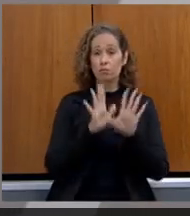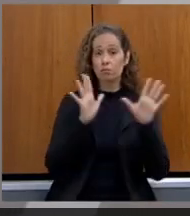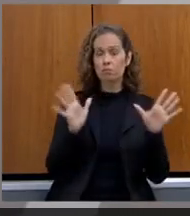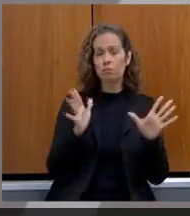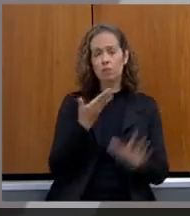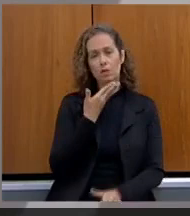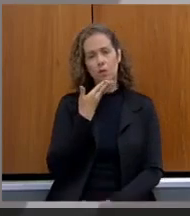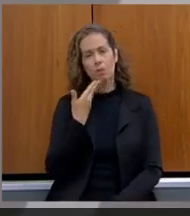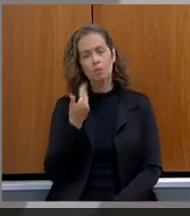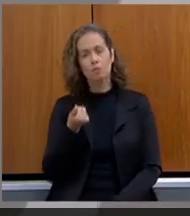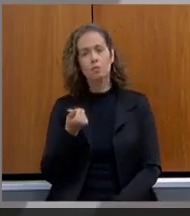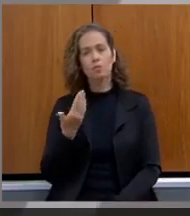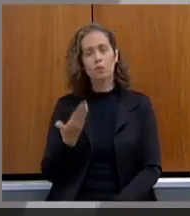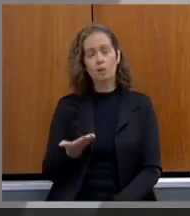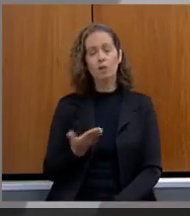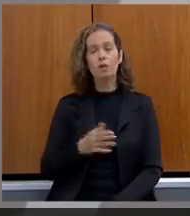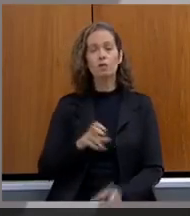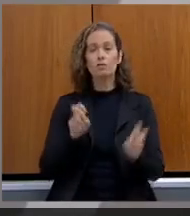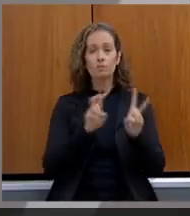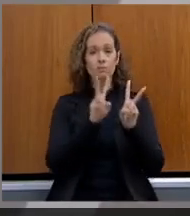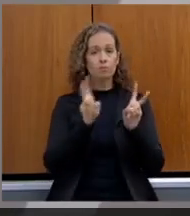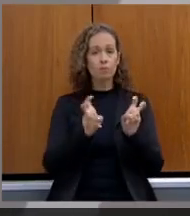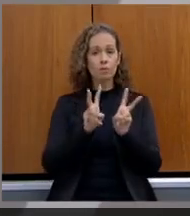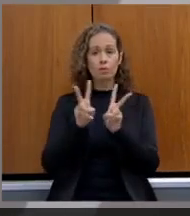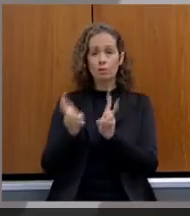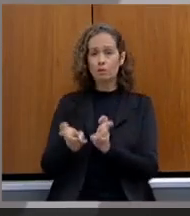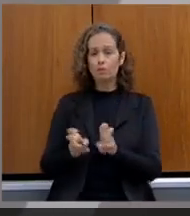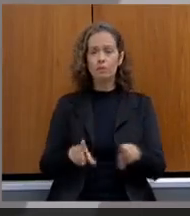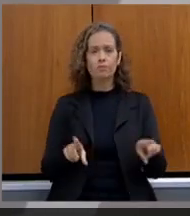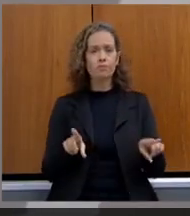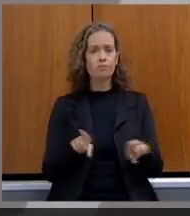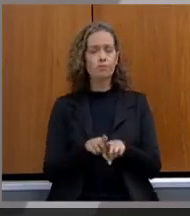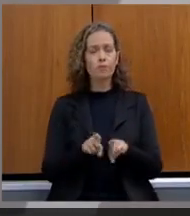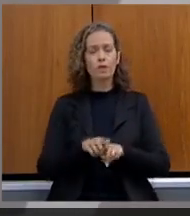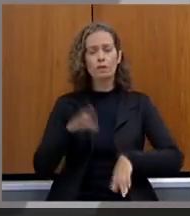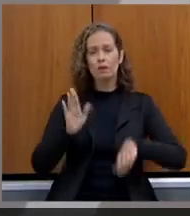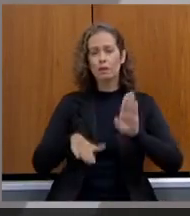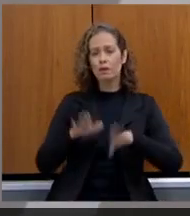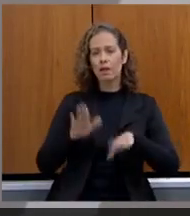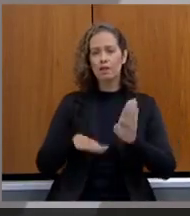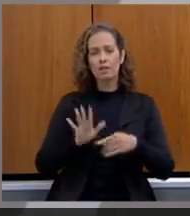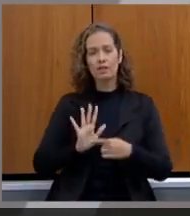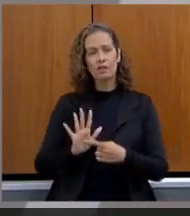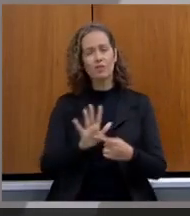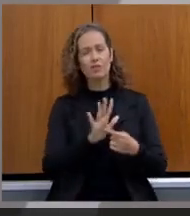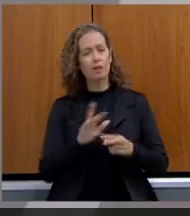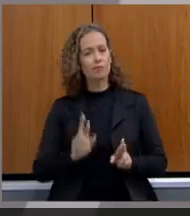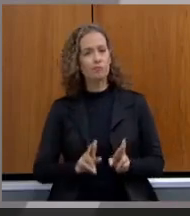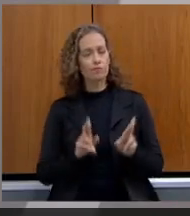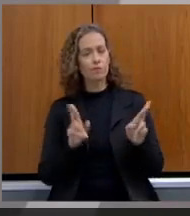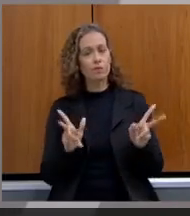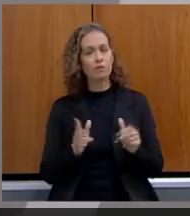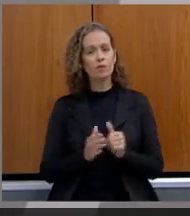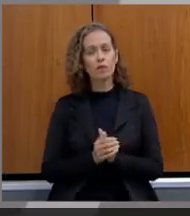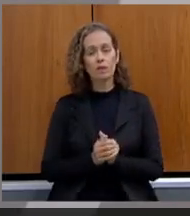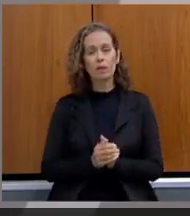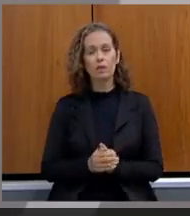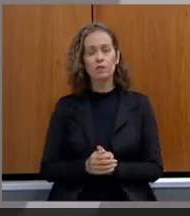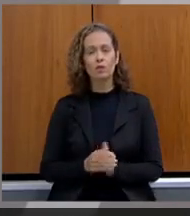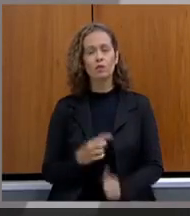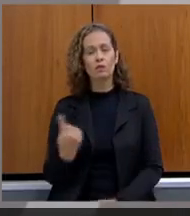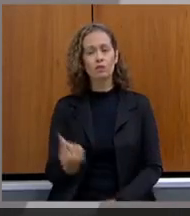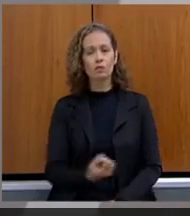de uma parte de cal e assuntos que muitas vezes é vendido com outra versão lá no